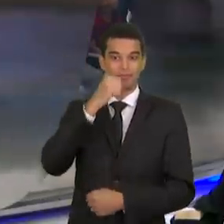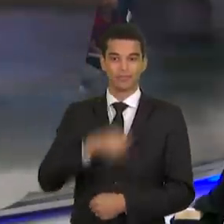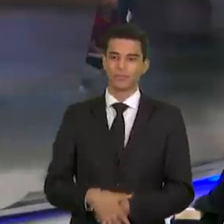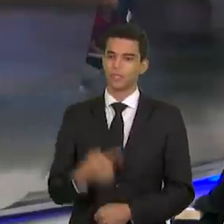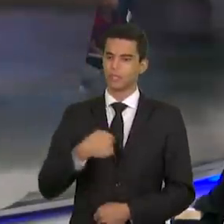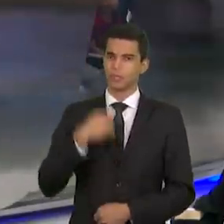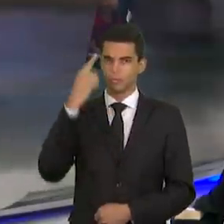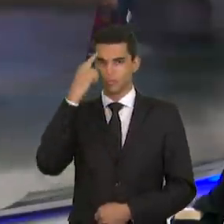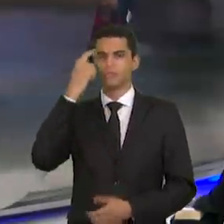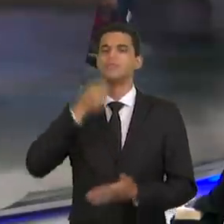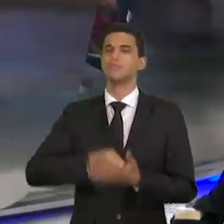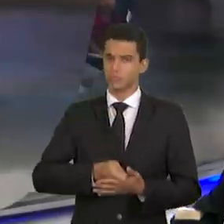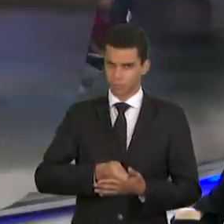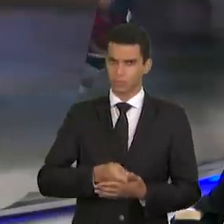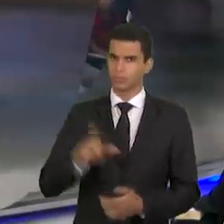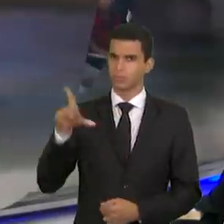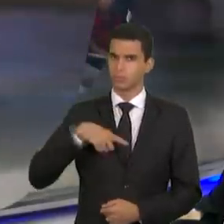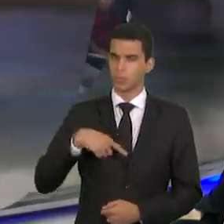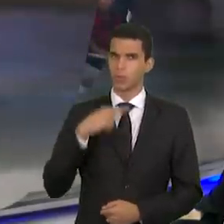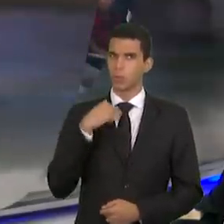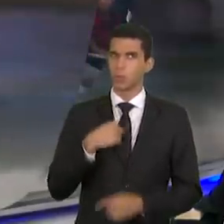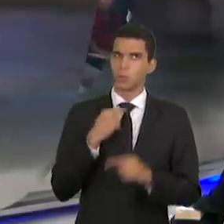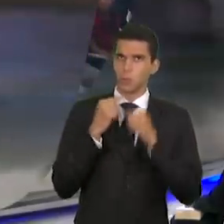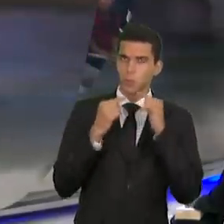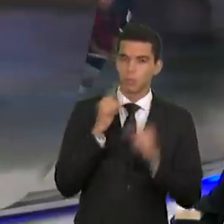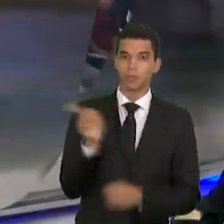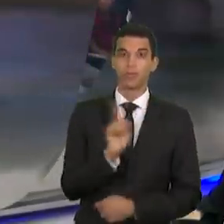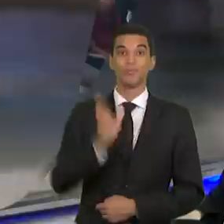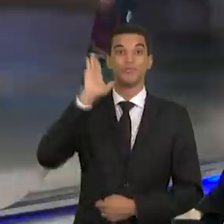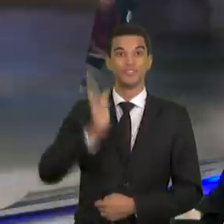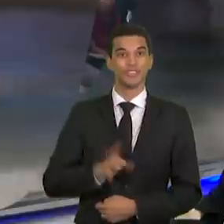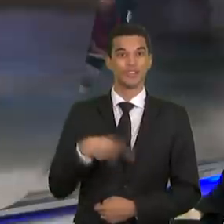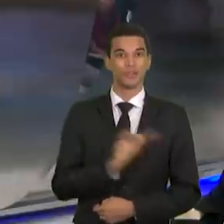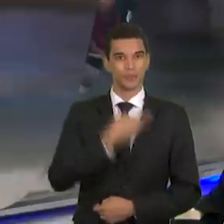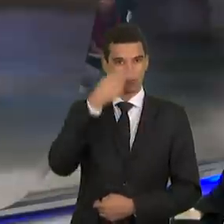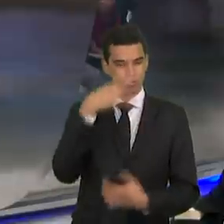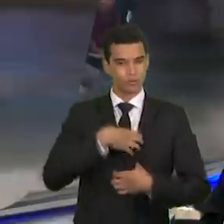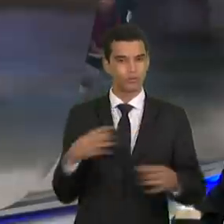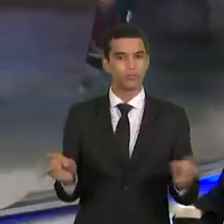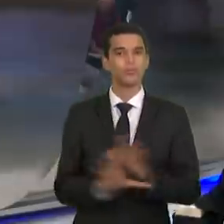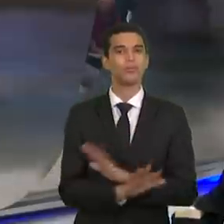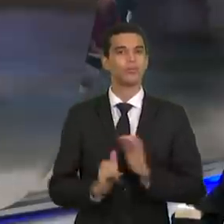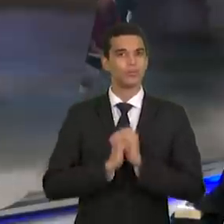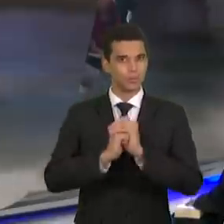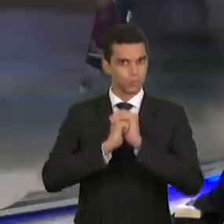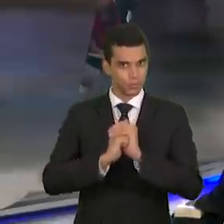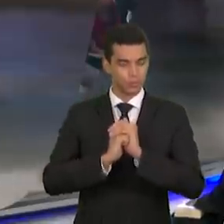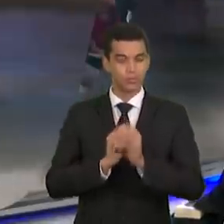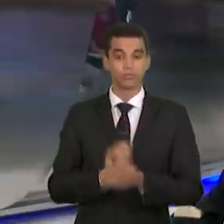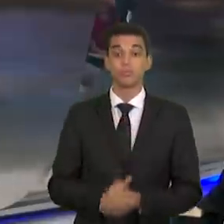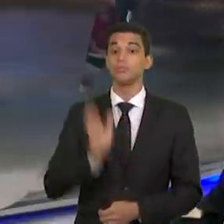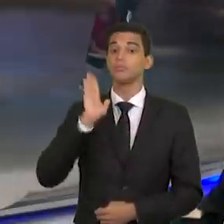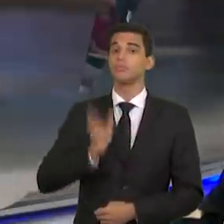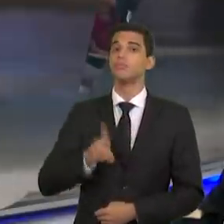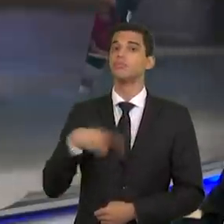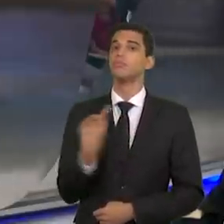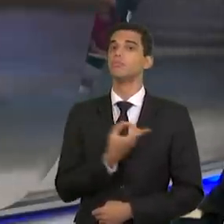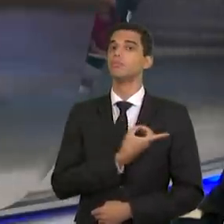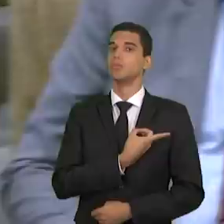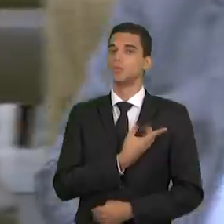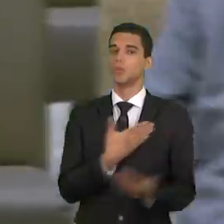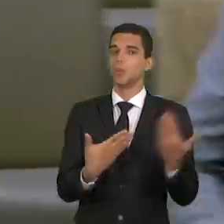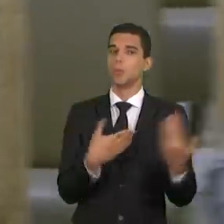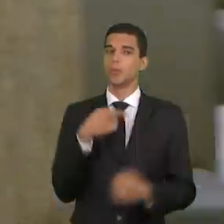vou dizer agora, de que nós já estamos com os lombos cingidos, quem diz amém? Já estamos com os cajados na